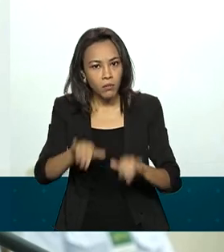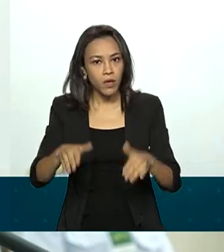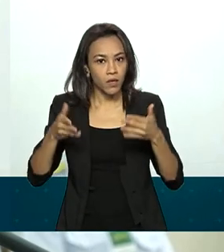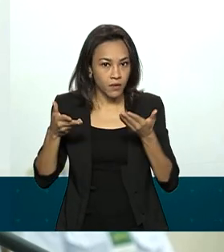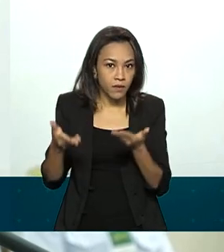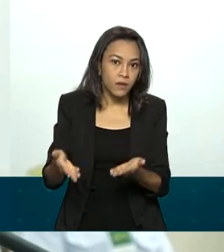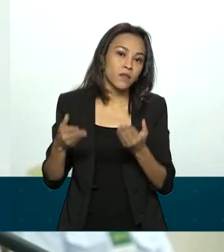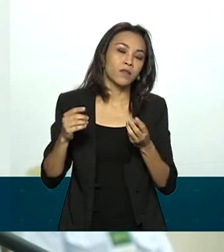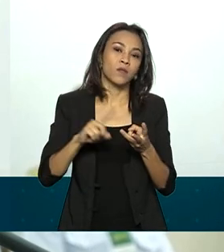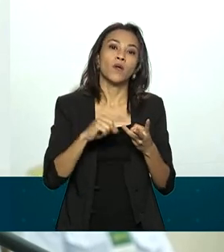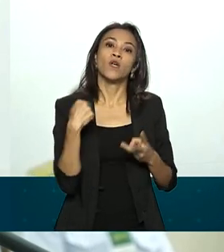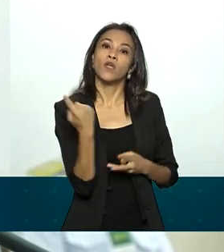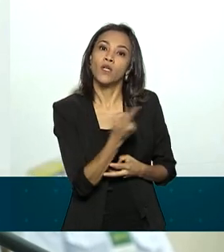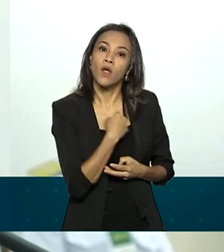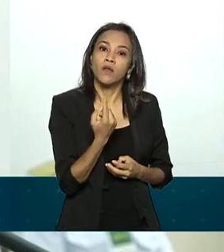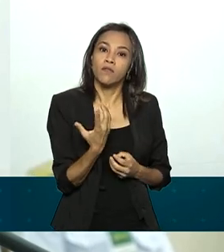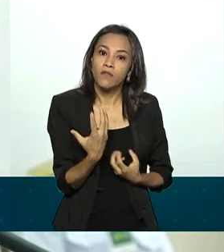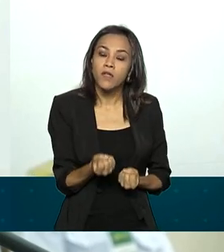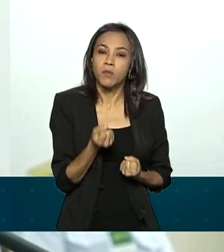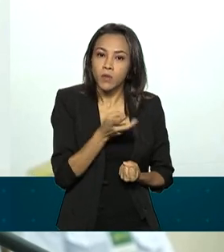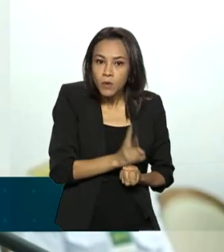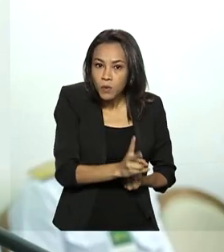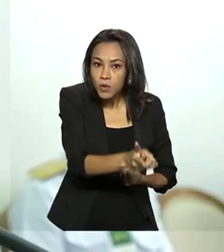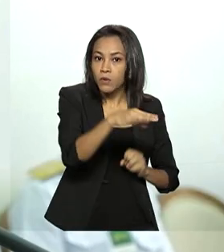também estamos dando continuidade a todos este programa